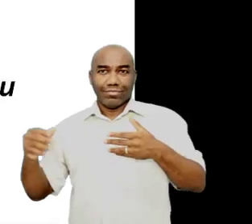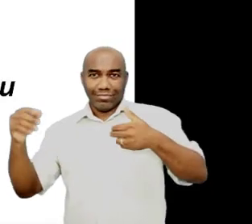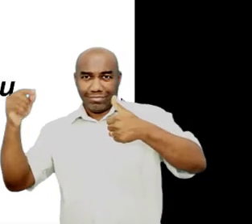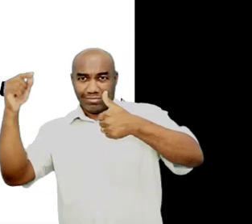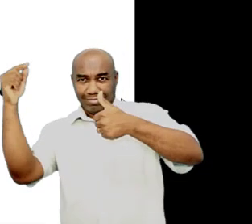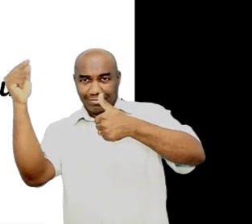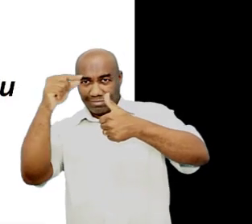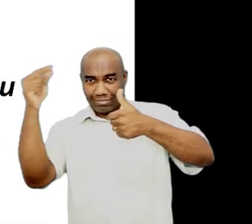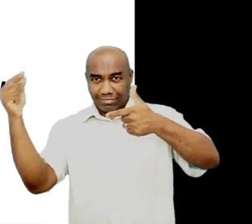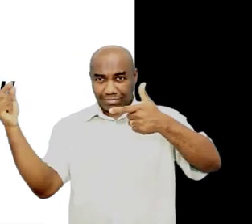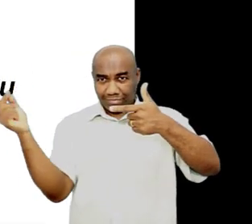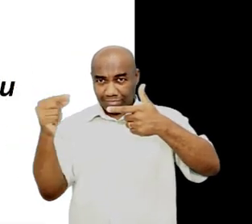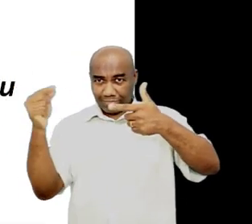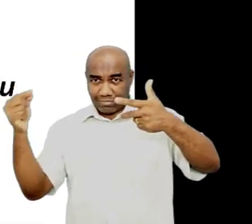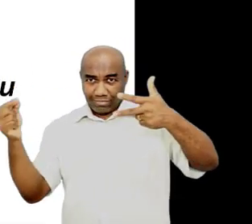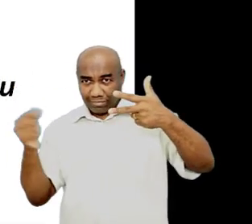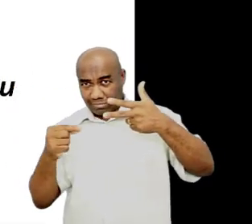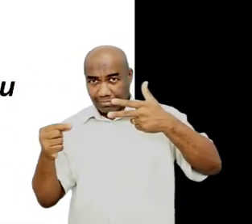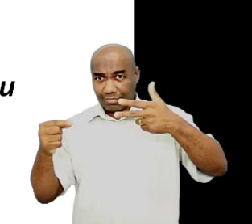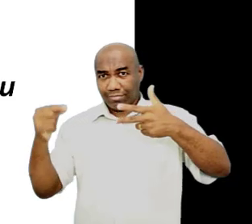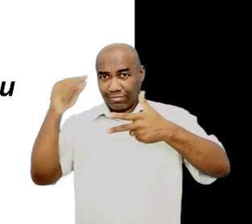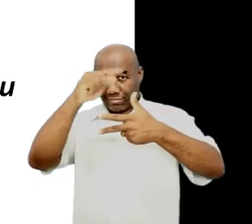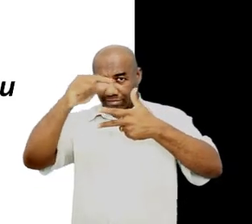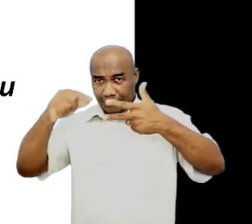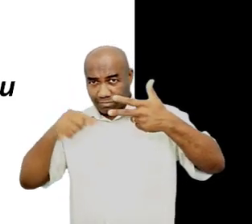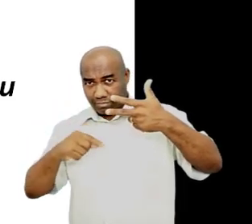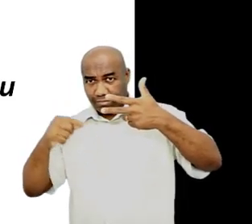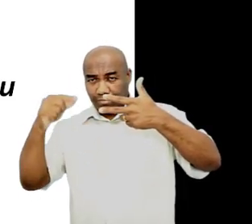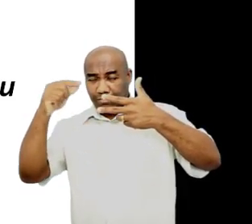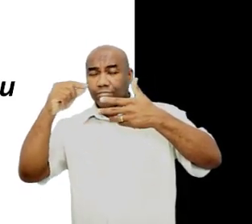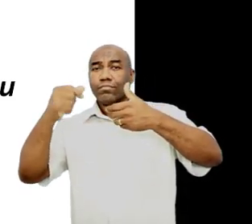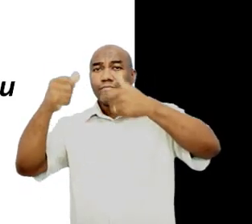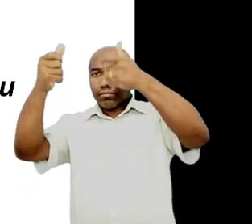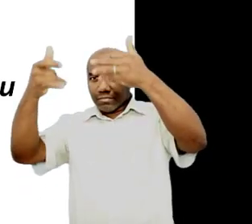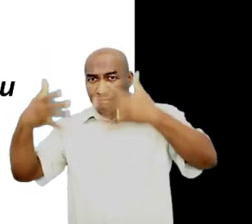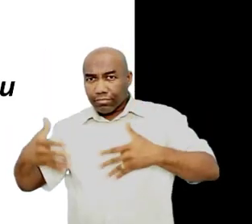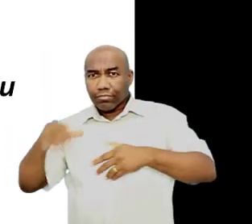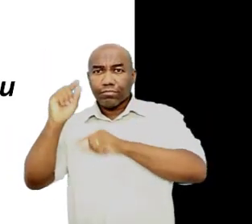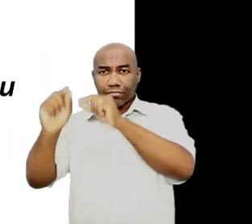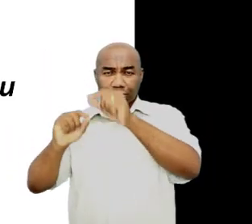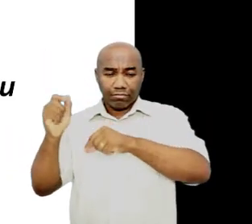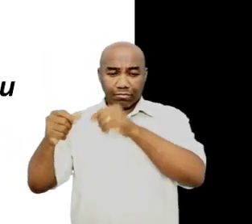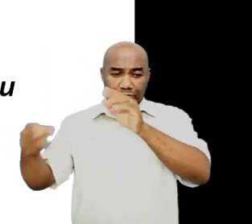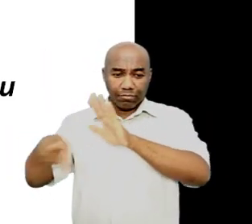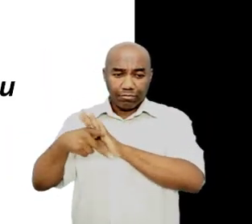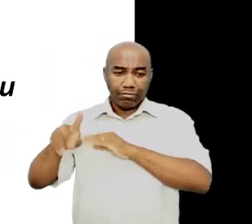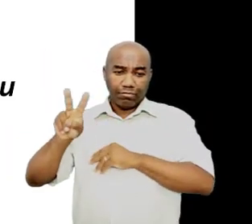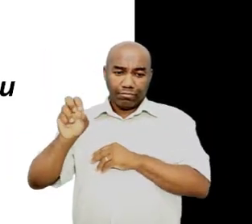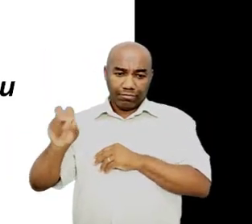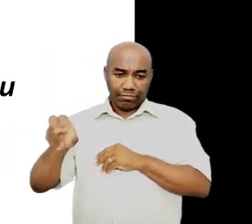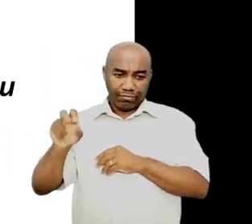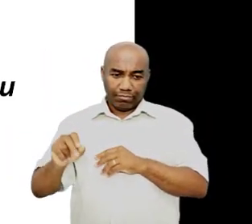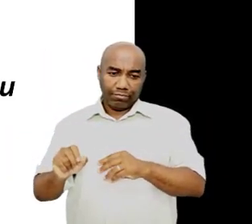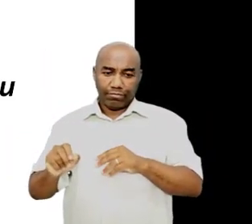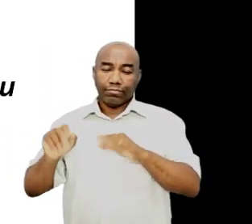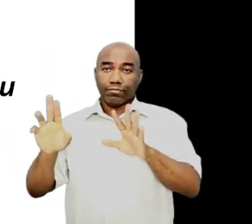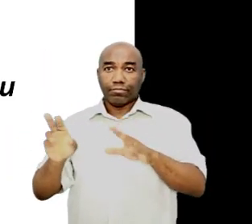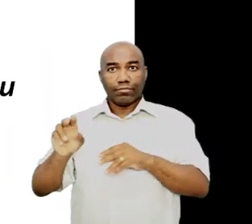hoje, para facilitar a compreensão, é o quê? Estrutura do vírion. Vírion quer dizer vírus